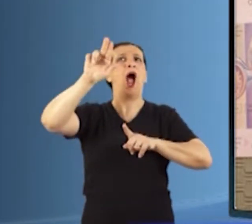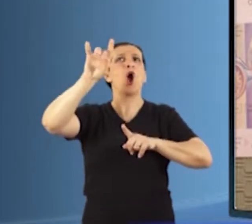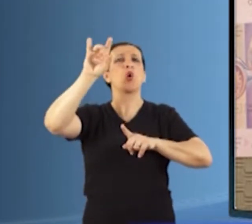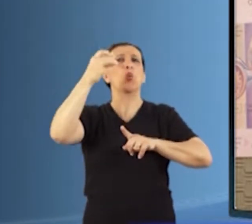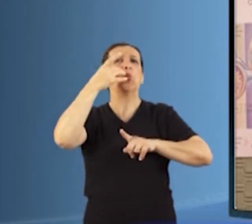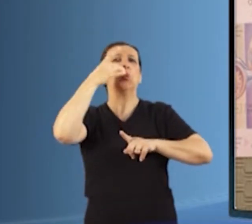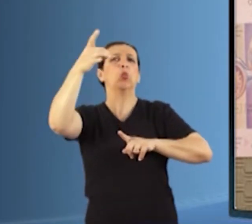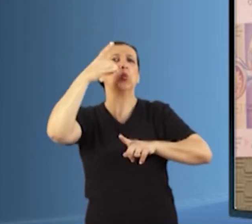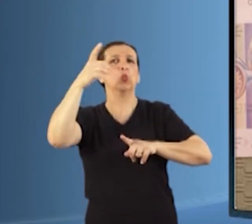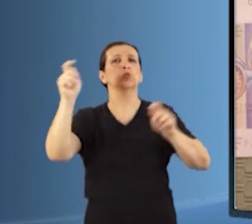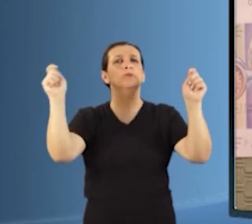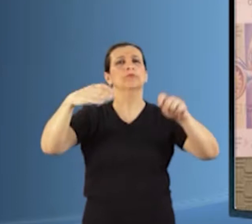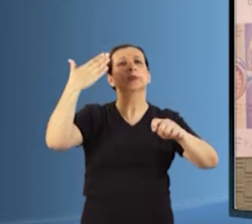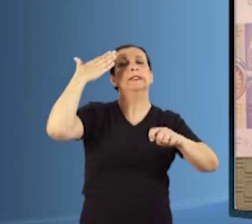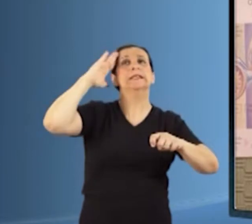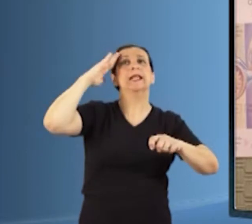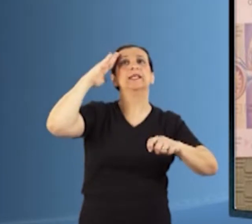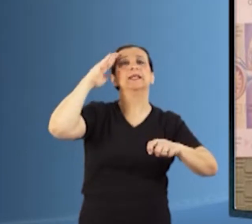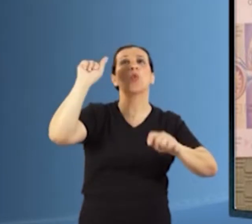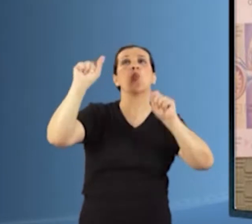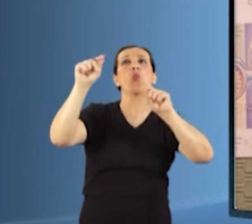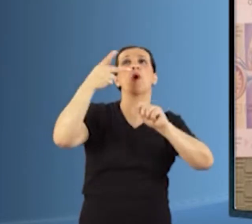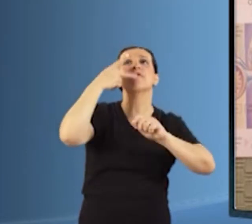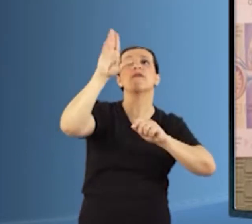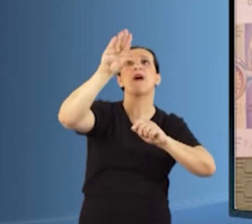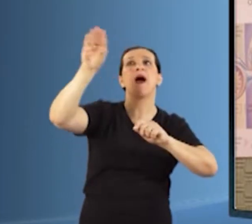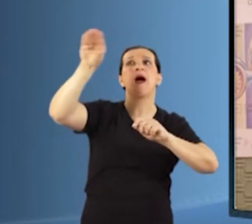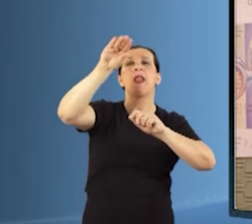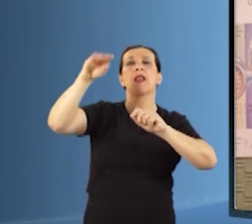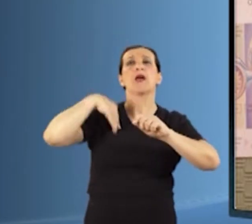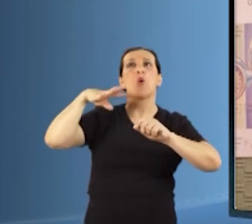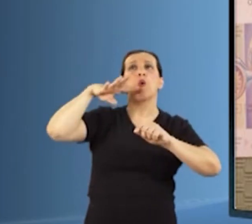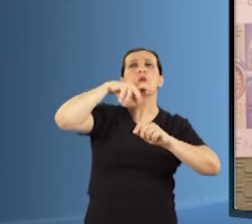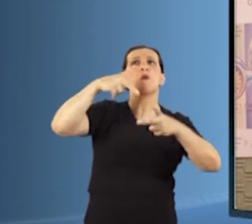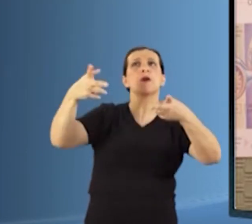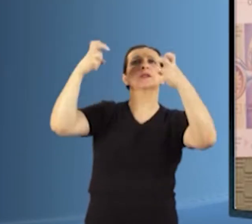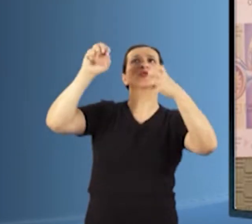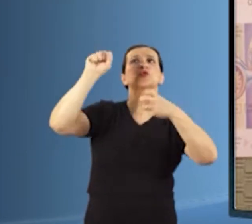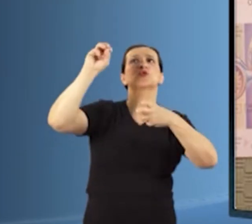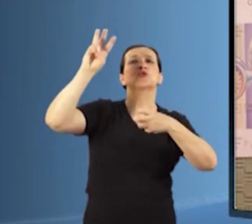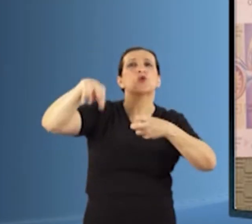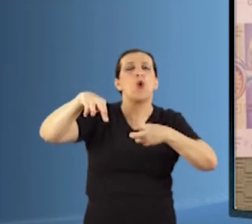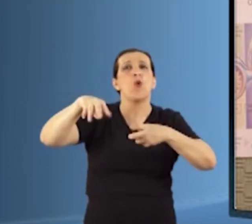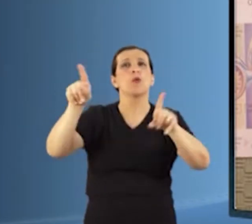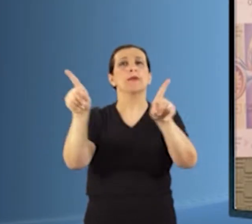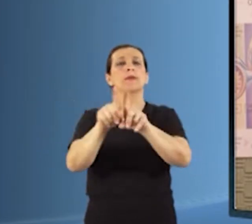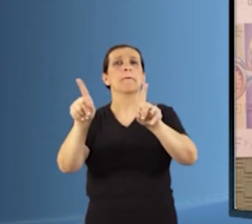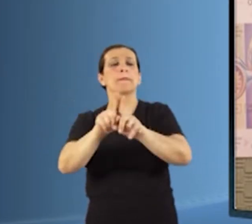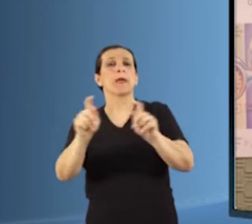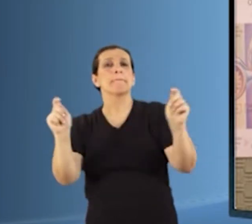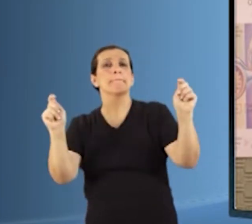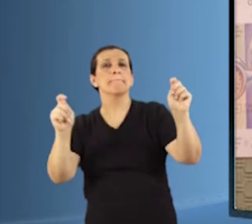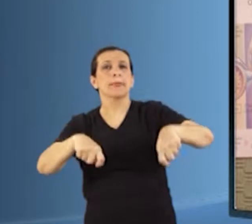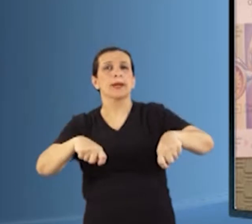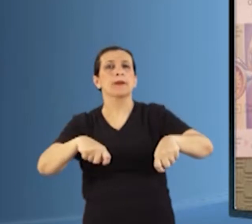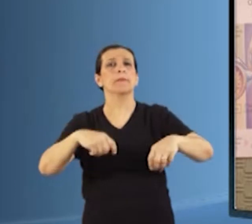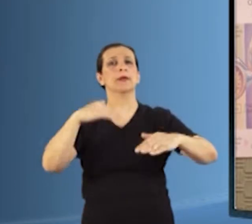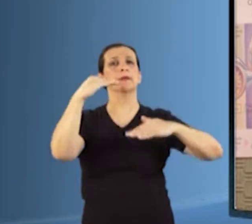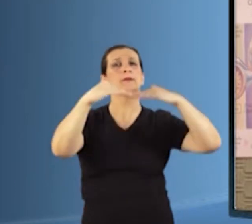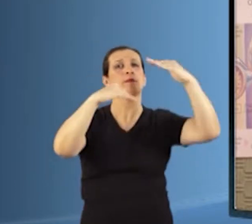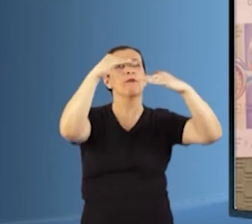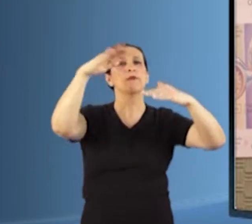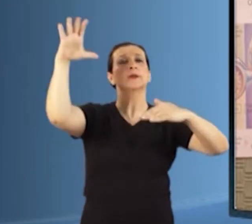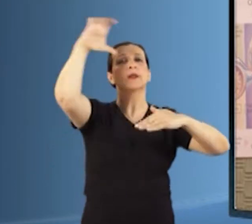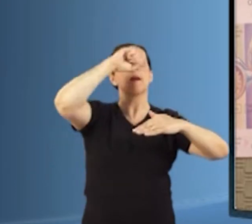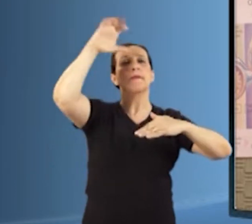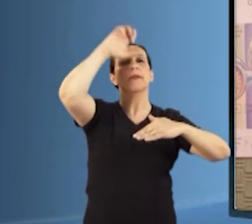agudos eles possibilitam a inteligibilidade da fala e vai facilitar o reconhecimento desses sons e permitir, assim,